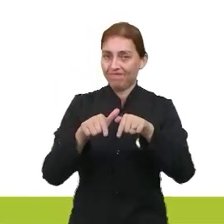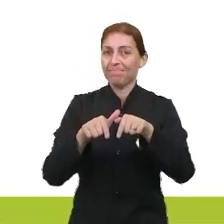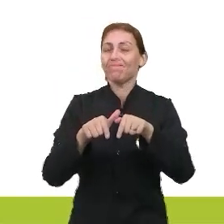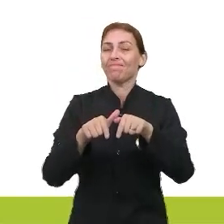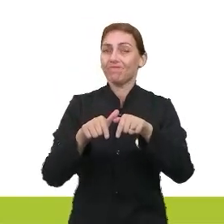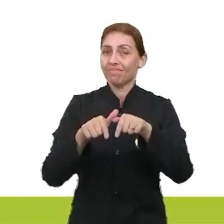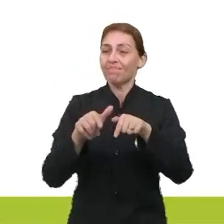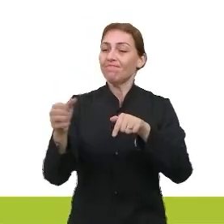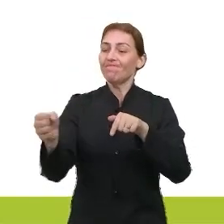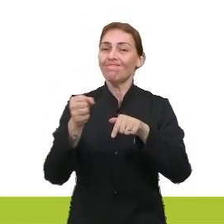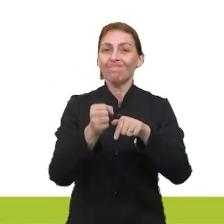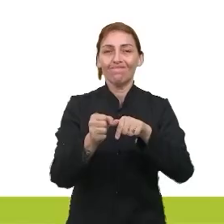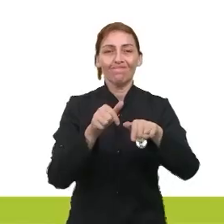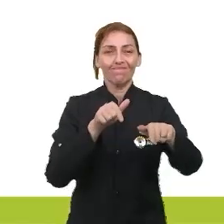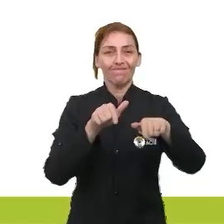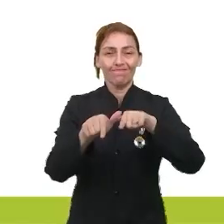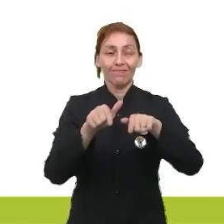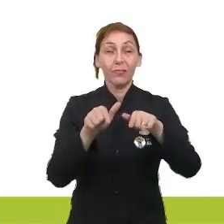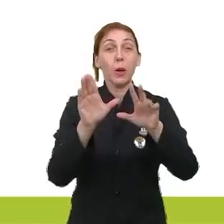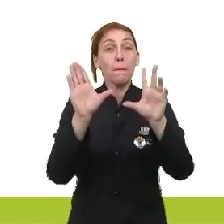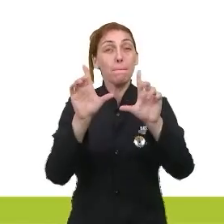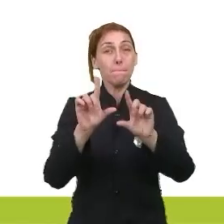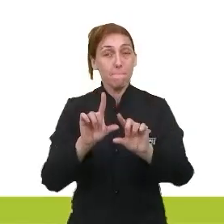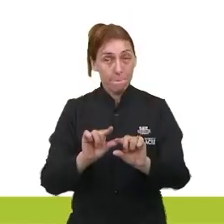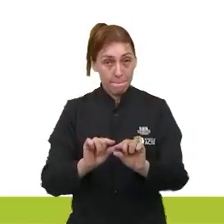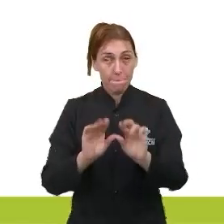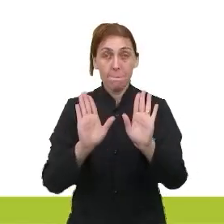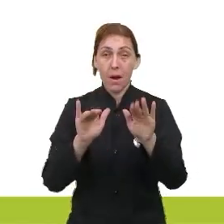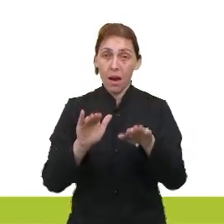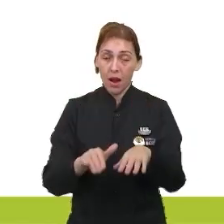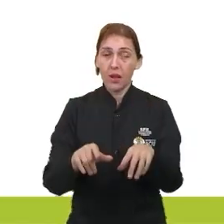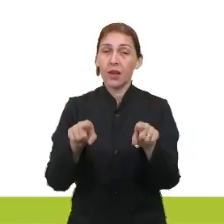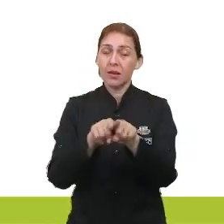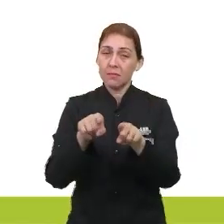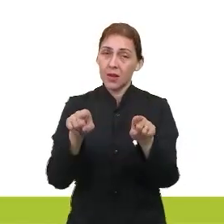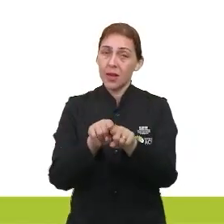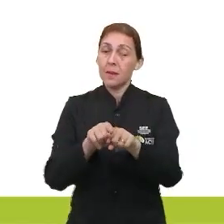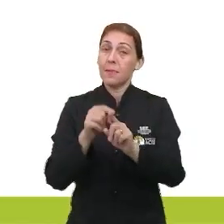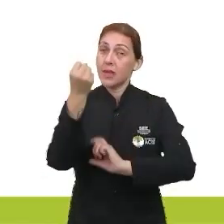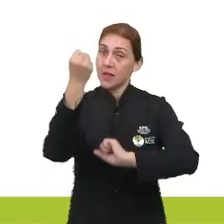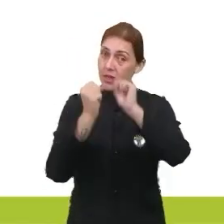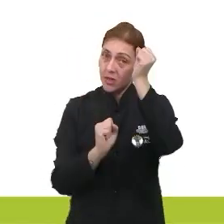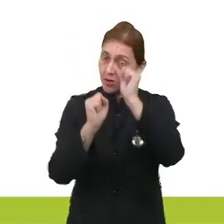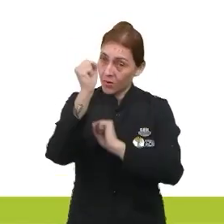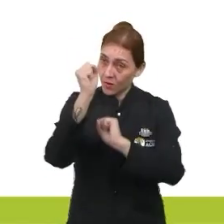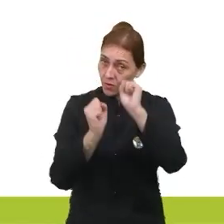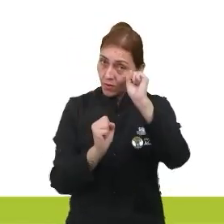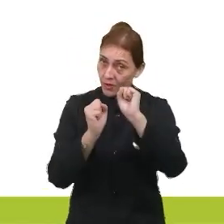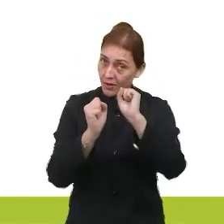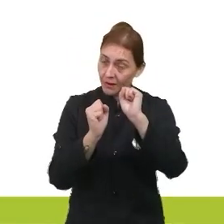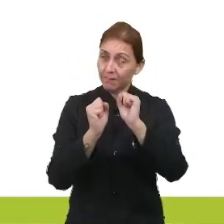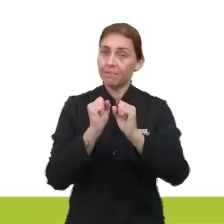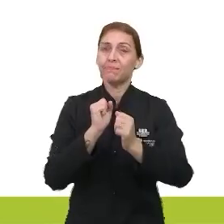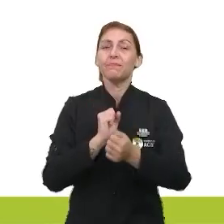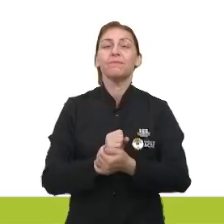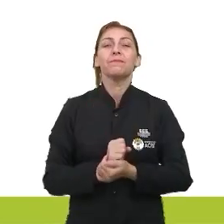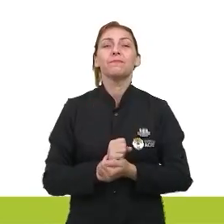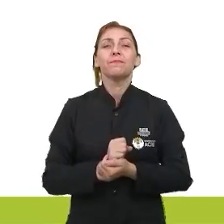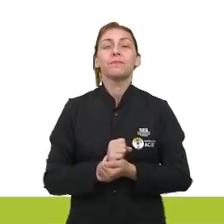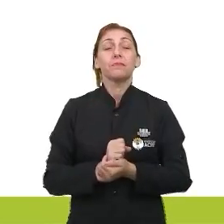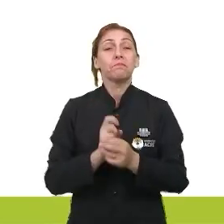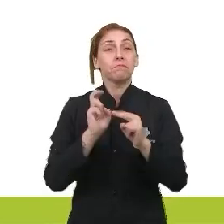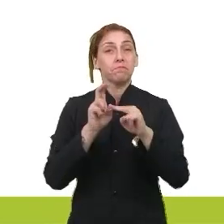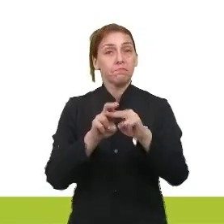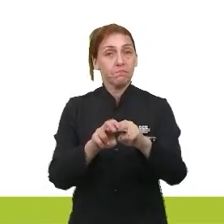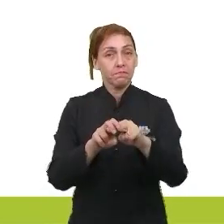mão de obra disponível e mão de obra barata para as indústrias, para as fábricas. É por